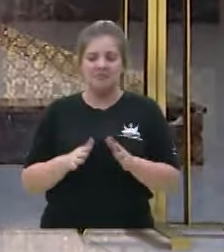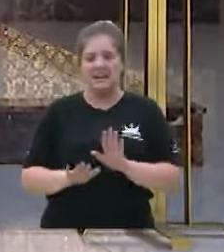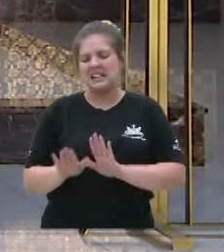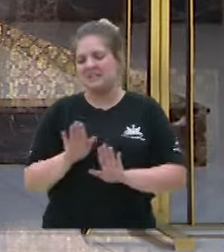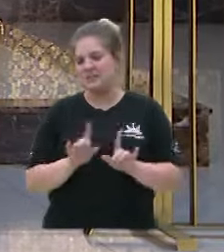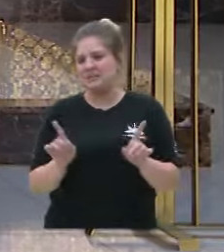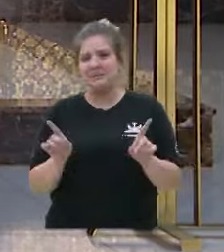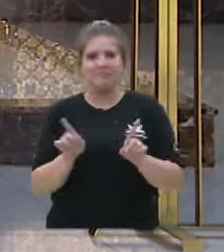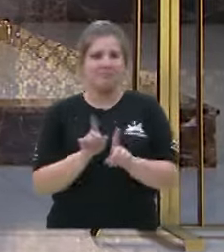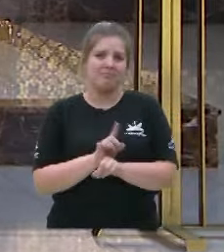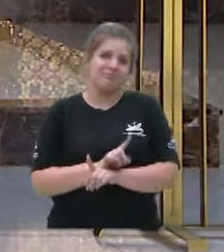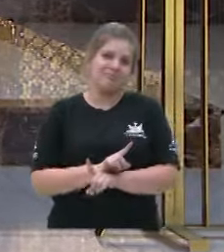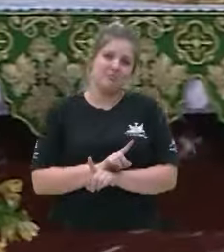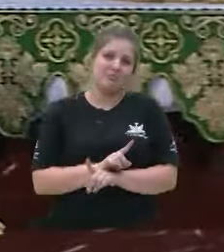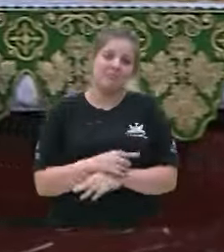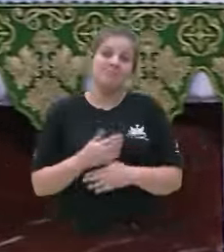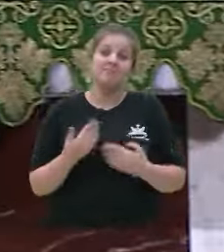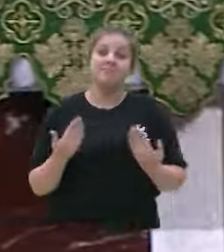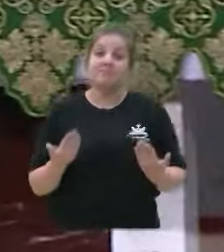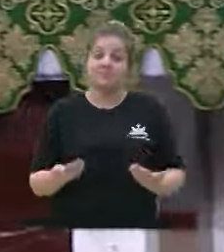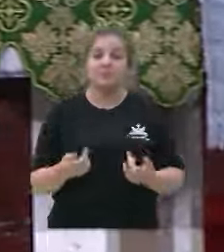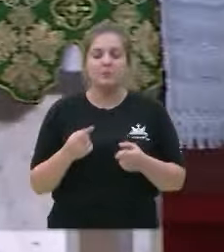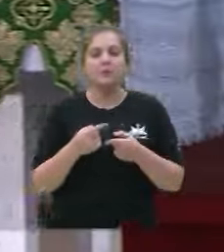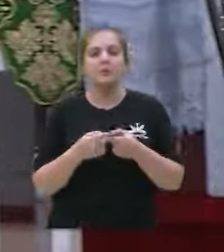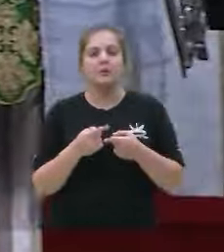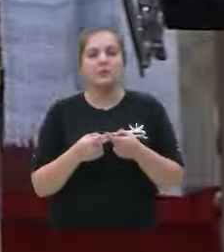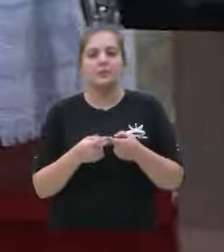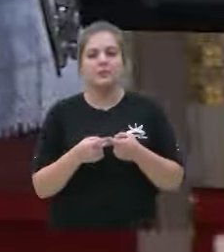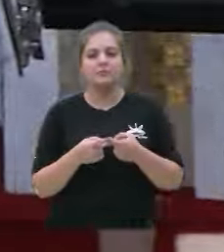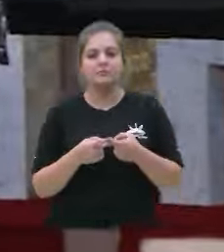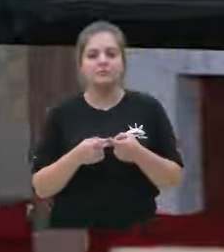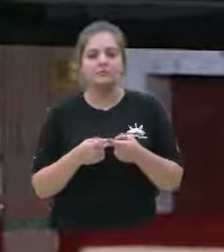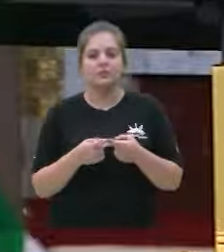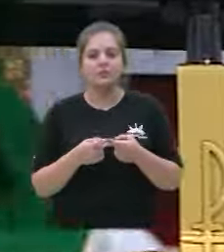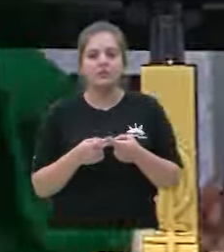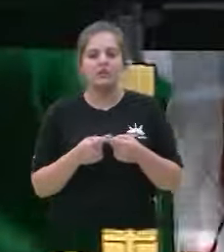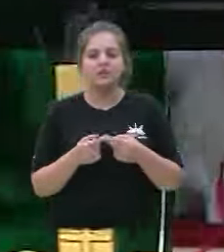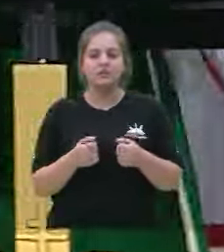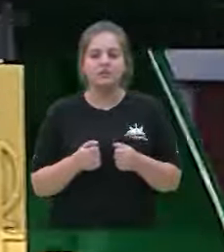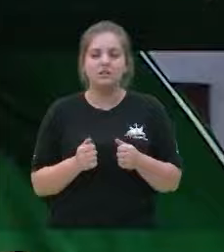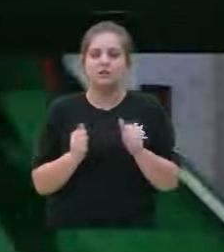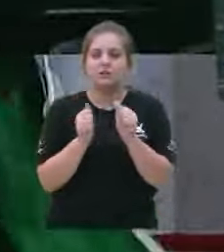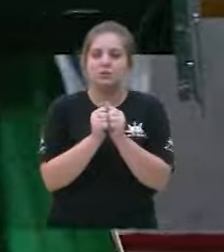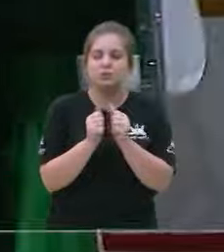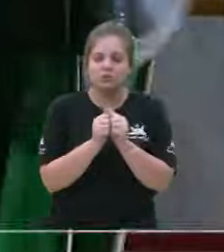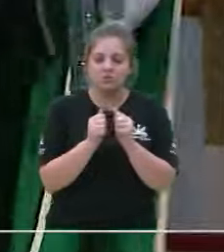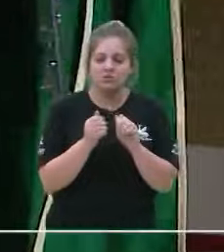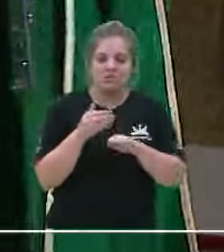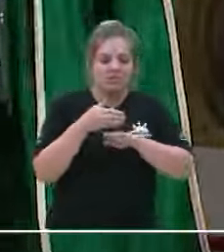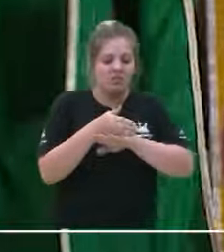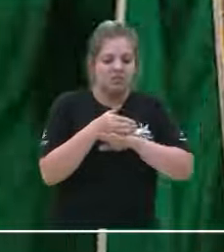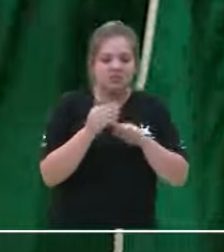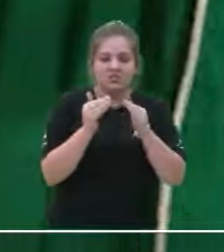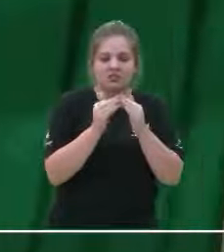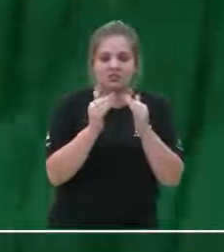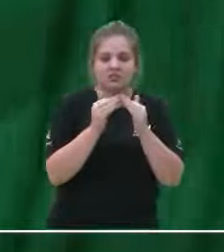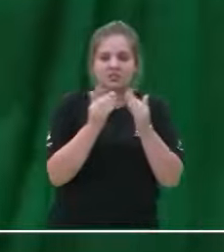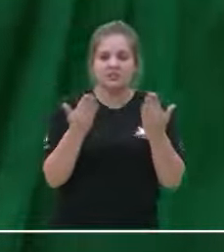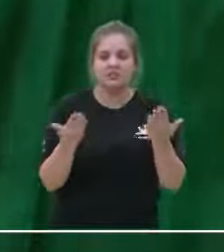vezes não porque mesmo estando dentro de casa hoje vivemos